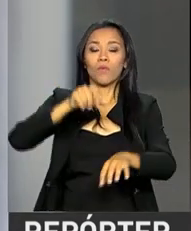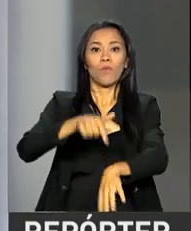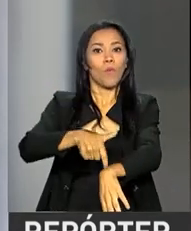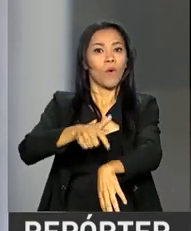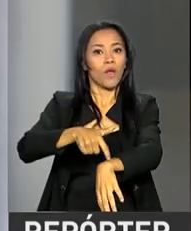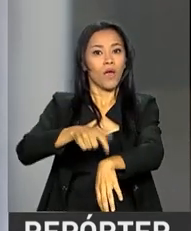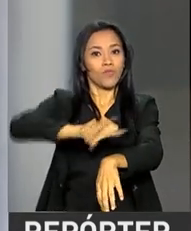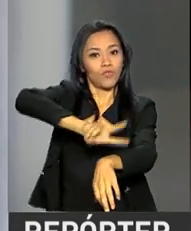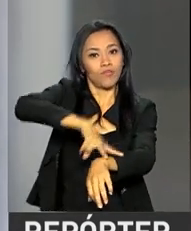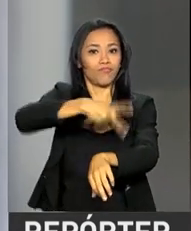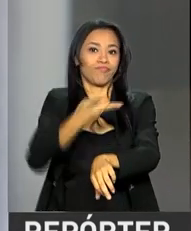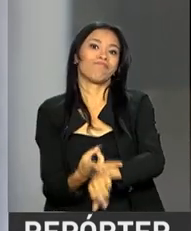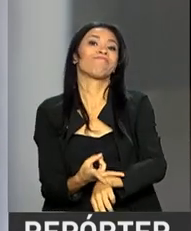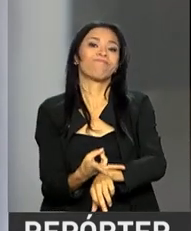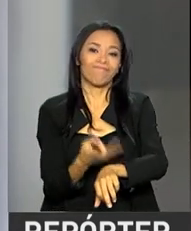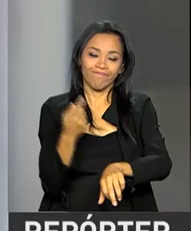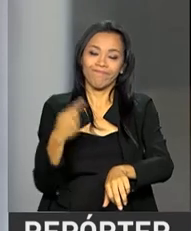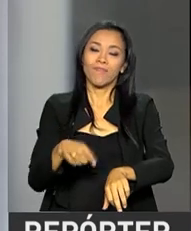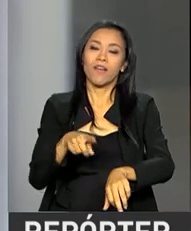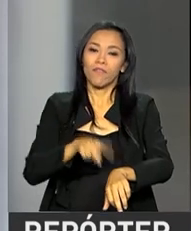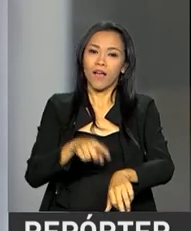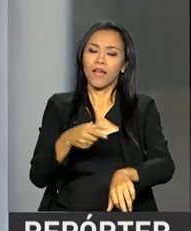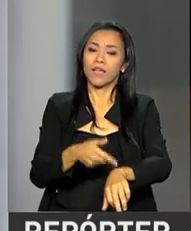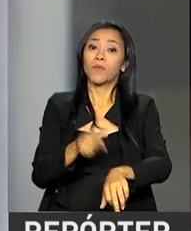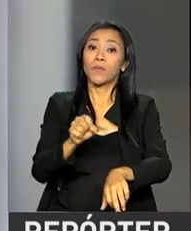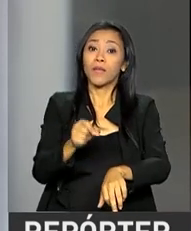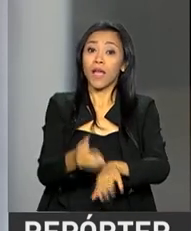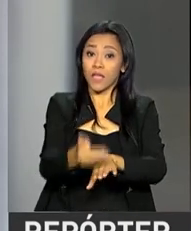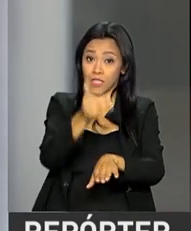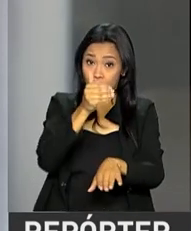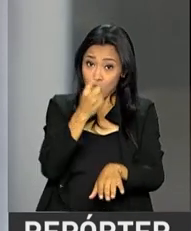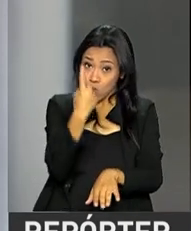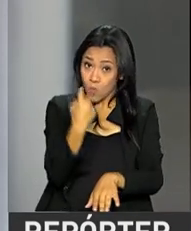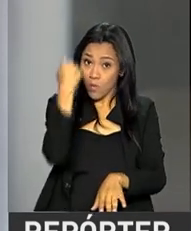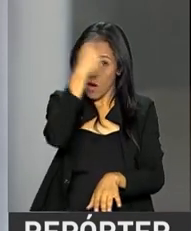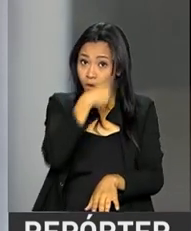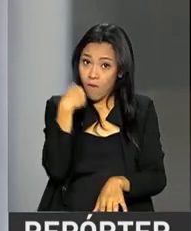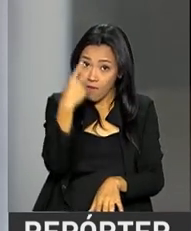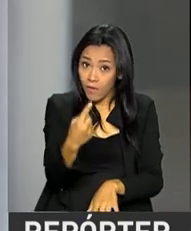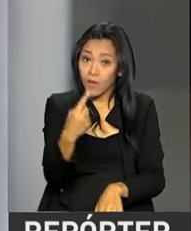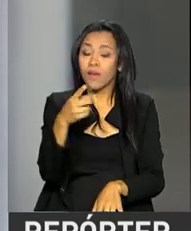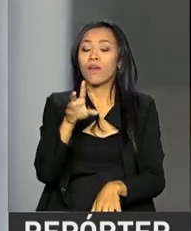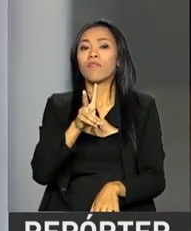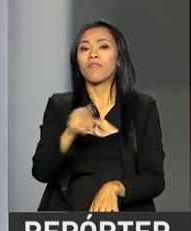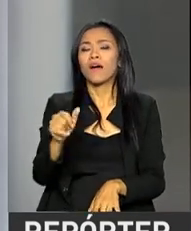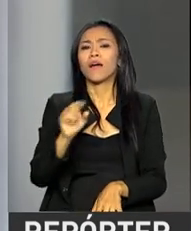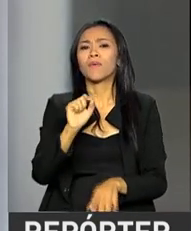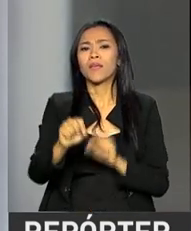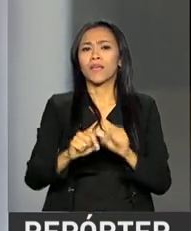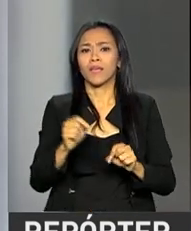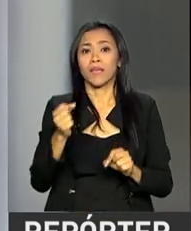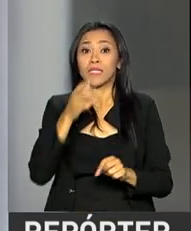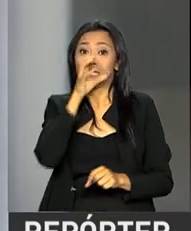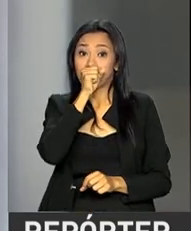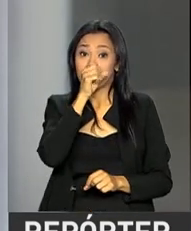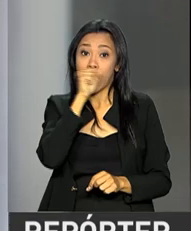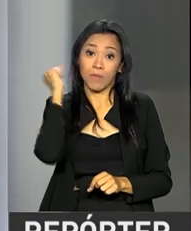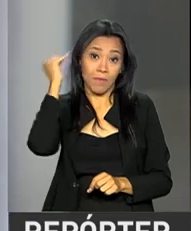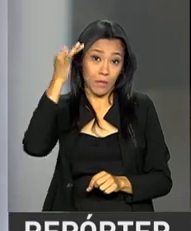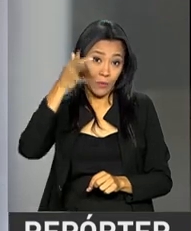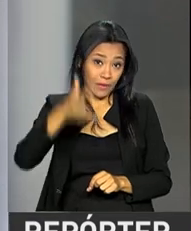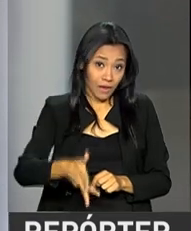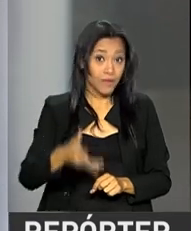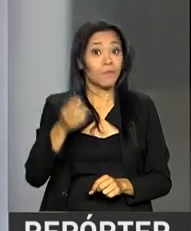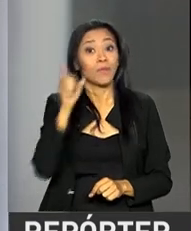final de semana quando os relógios devem ser adiantados em uma hora o horário de verão inicia então na madrugada de sábado para